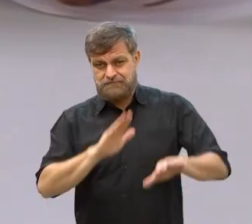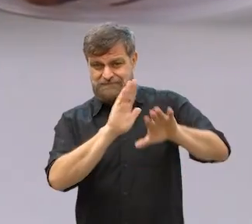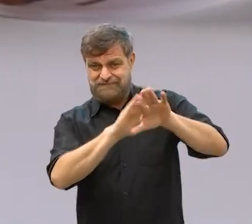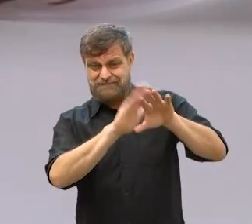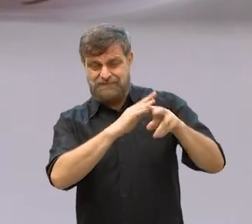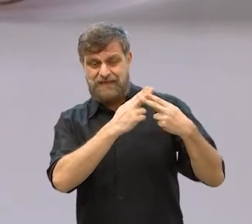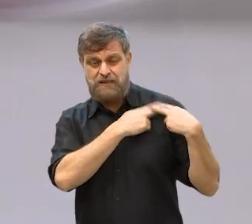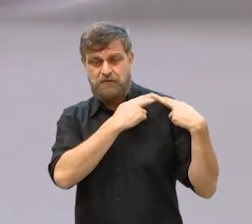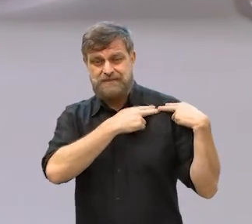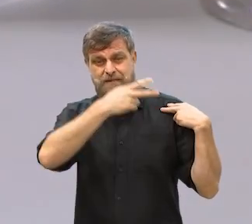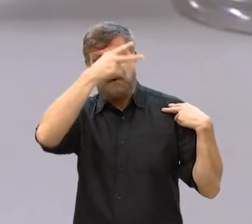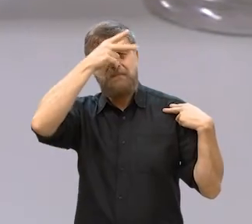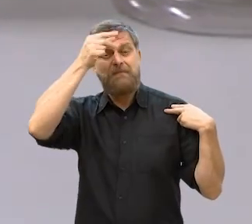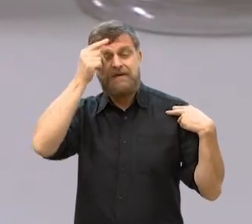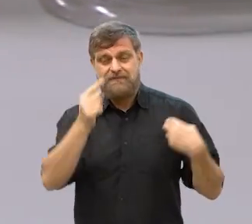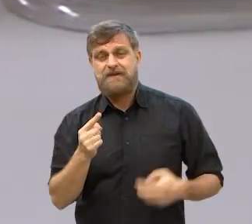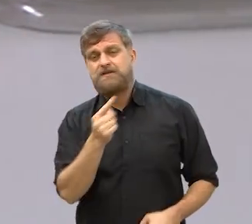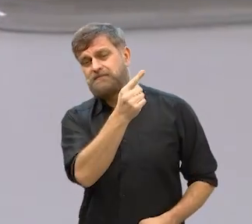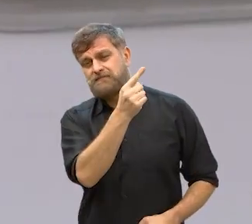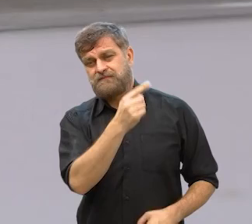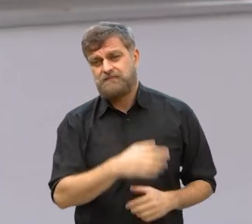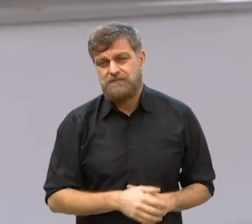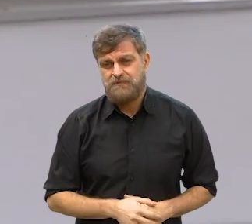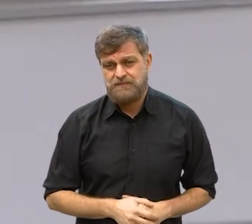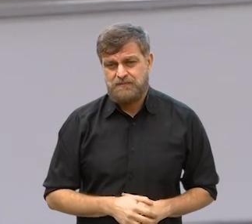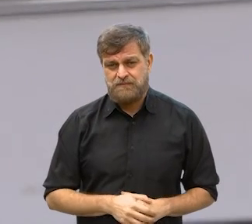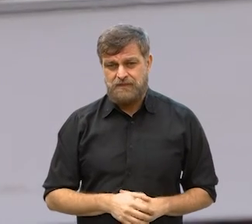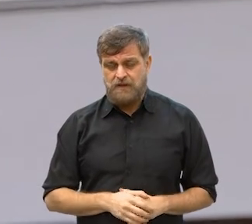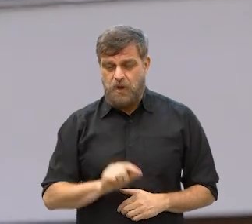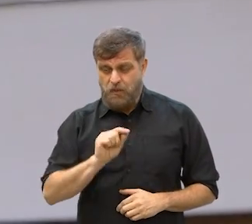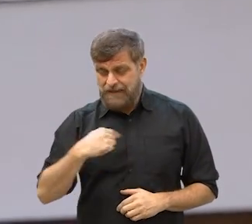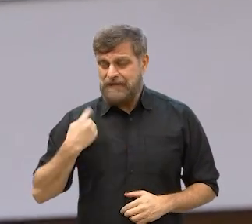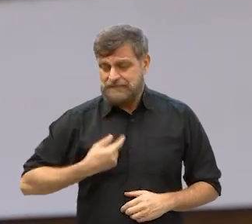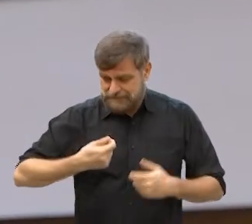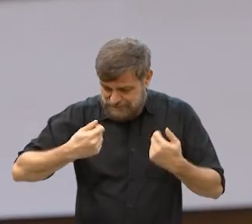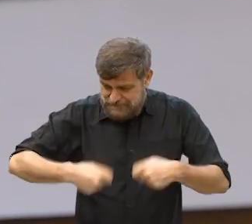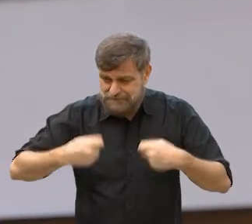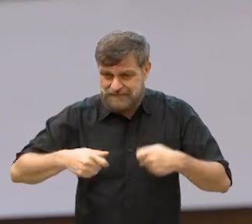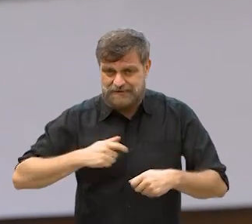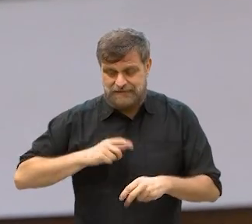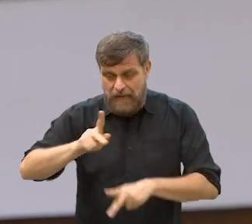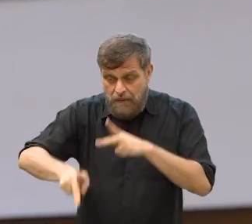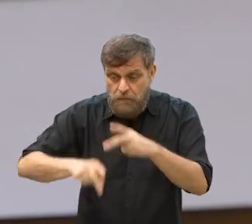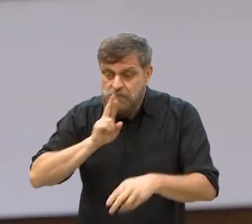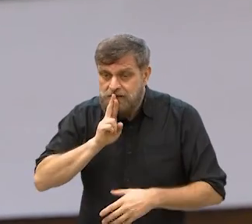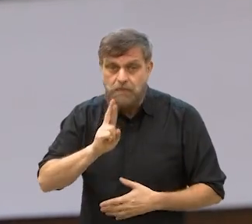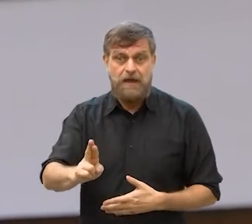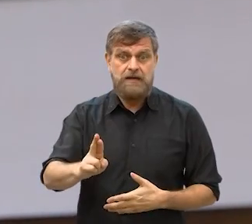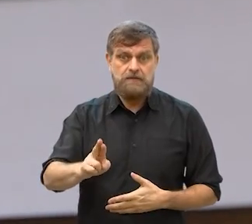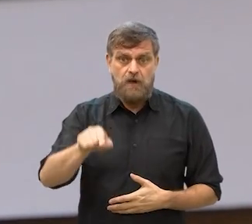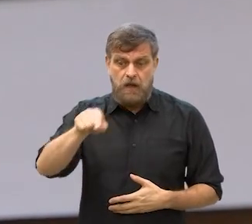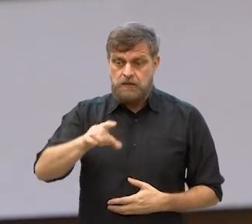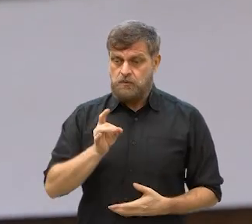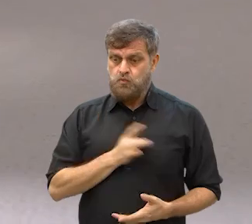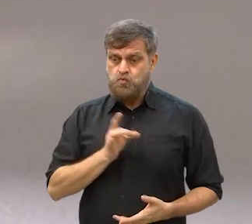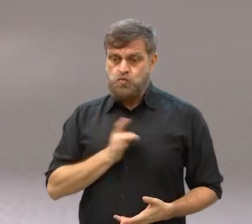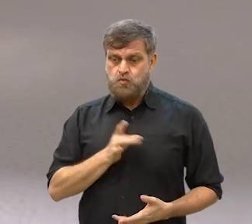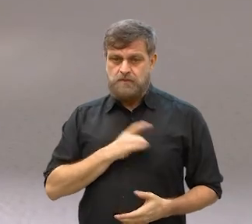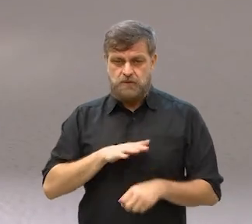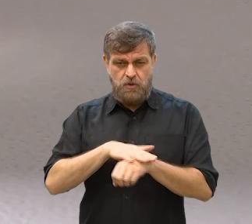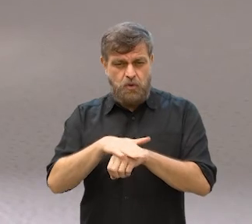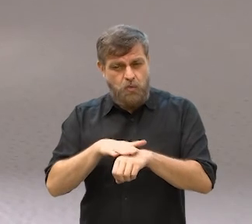uma responsabilidade do próprio executivo. Mas o fato é que precisa dar uma resposta para a população. Eu